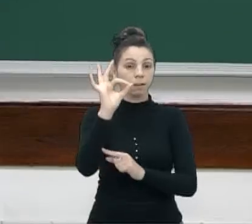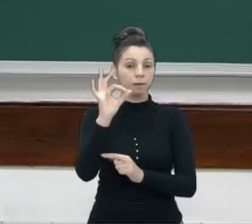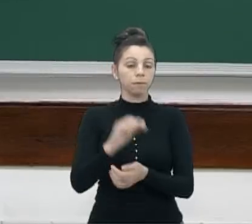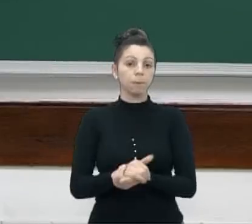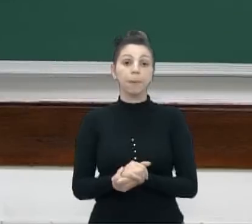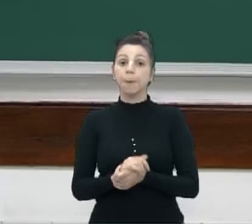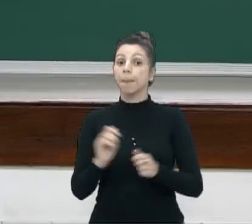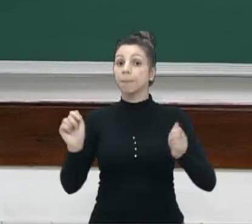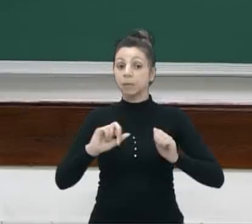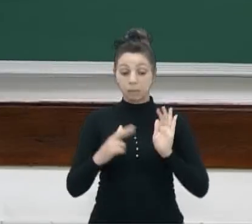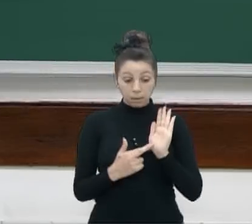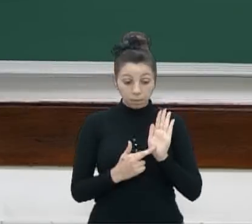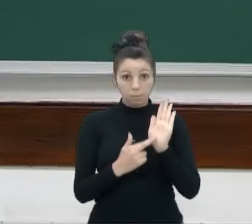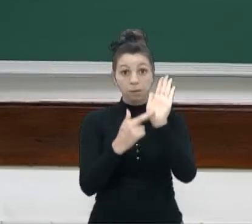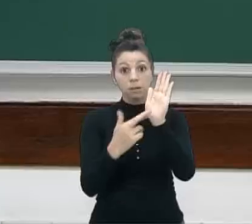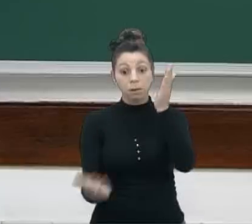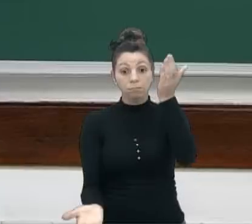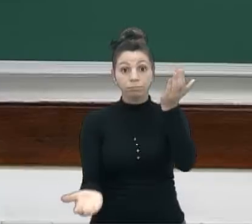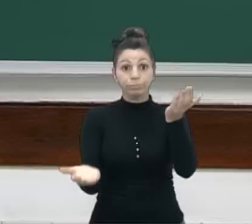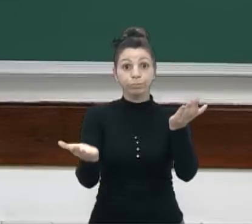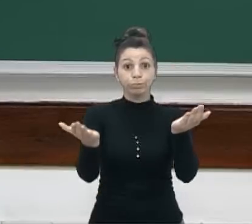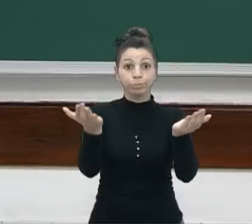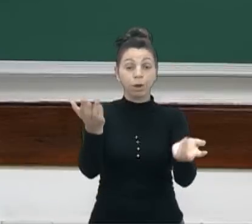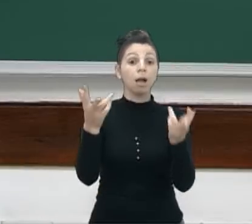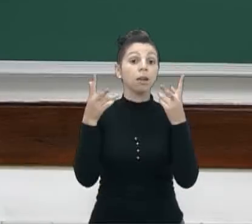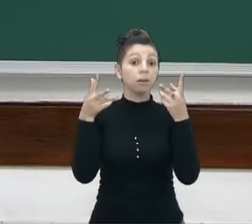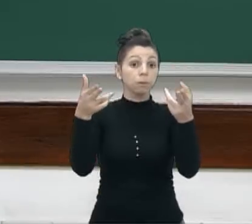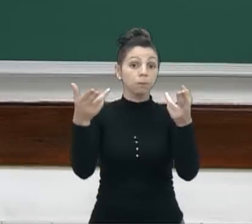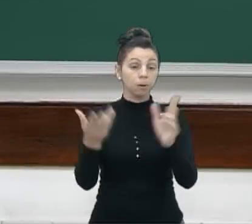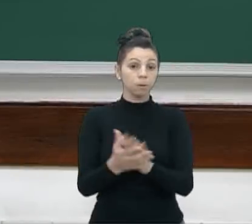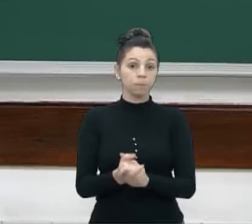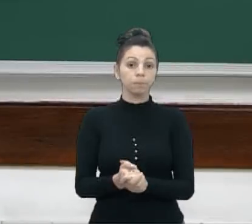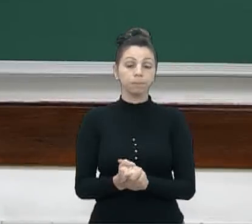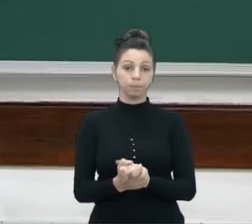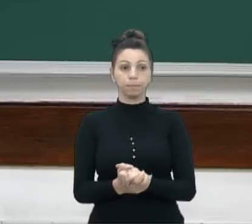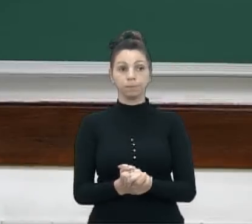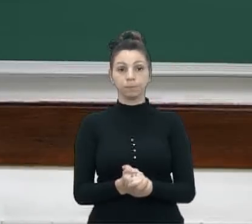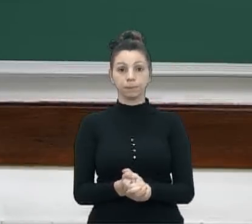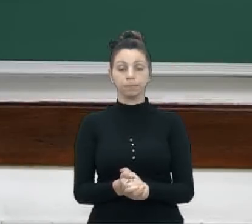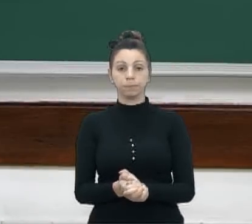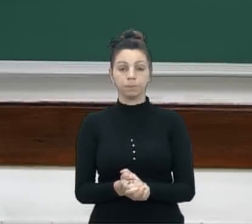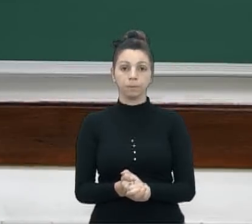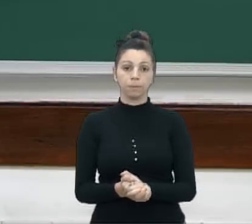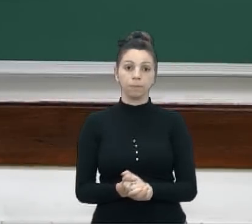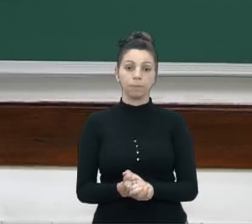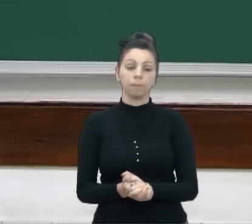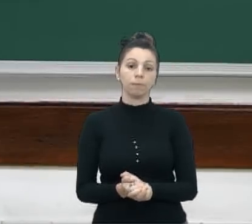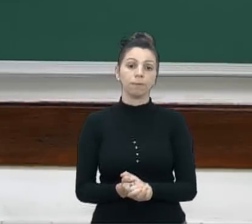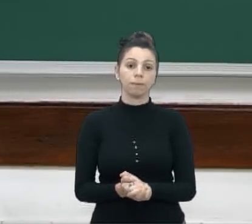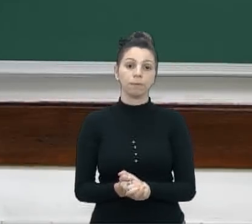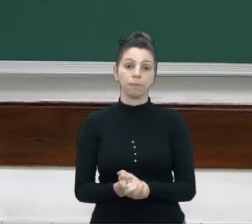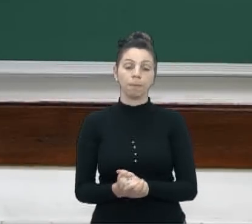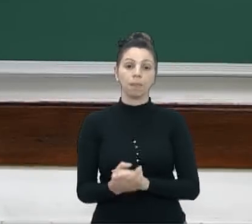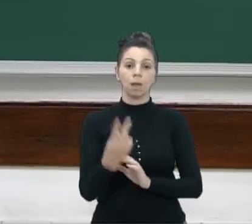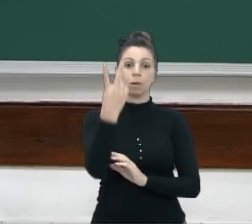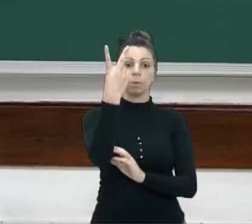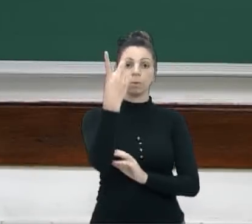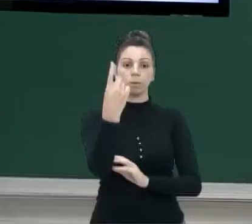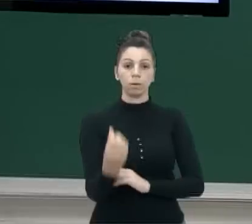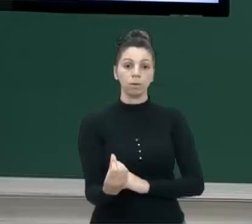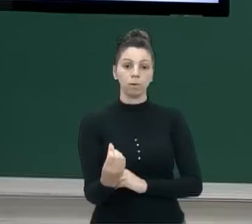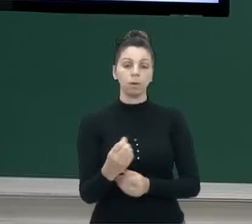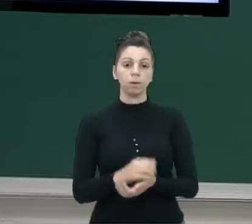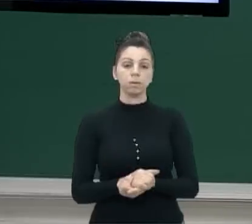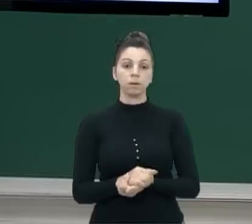a mesma quantidade, tudo bem? Então, eu vou pensar, 2/10, lembra que a outra fração era